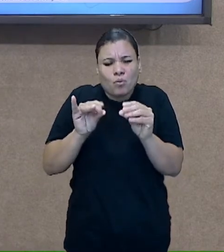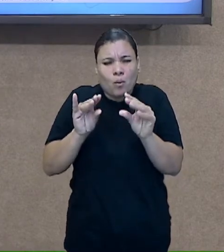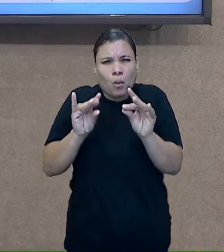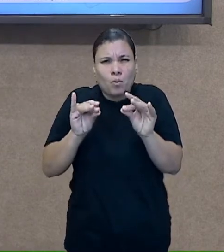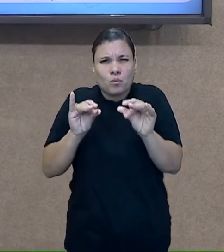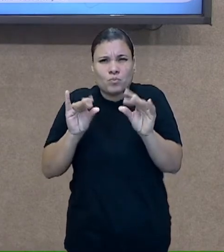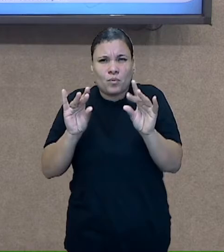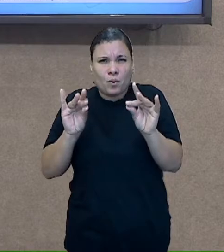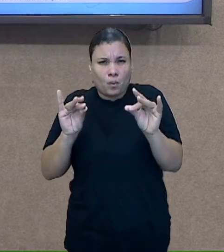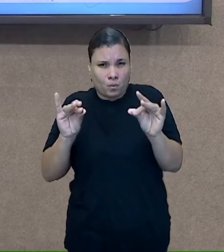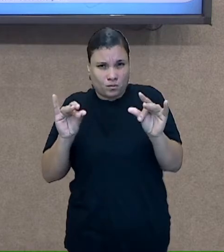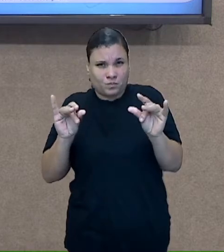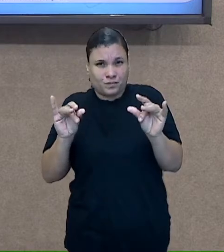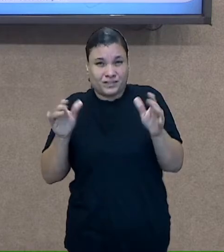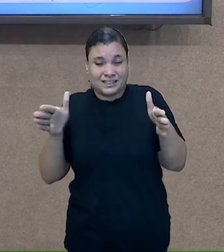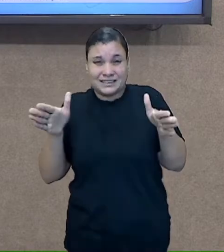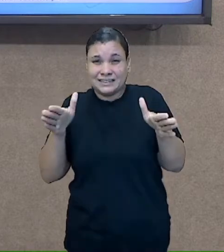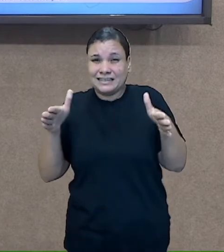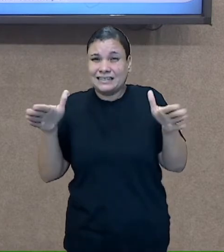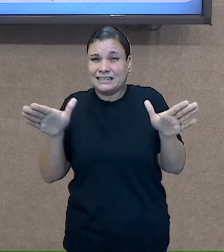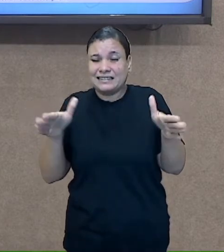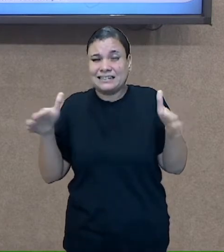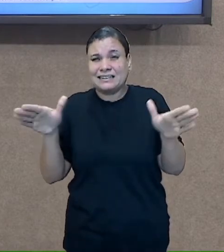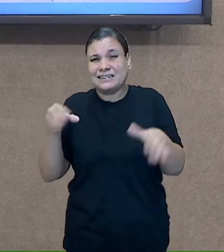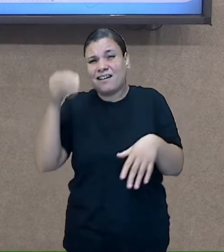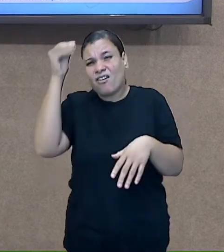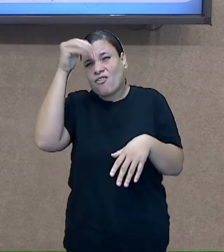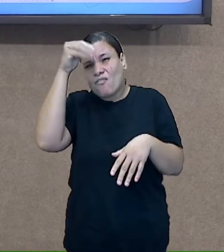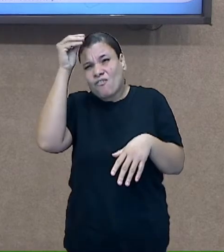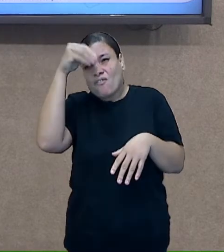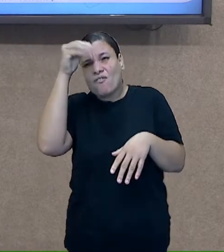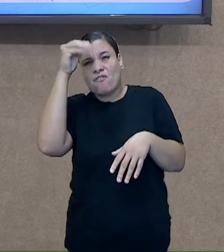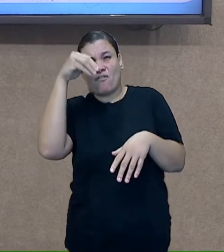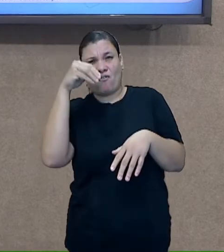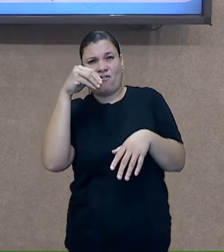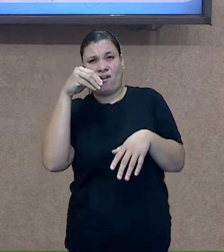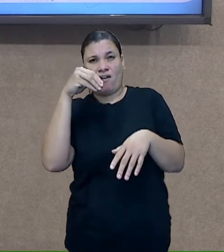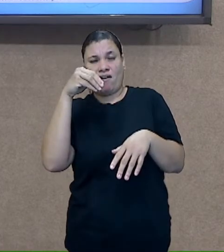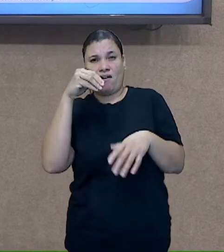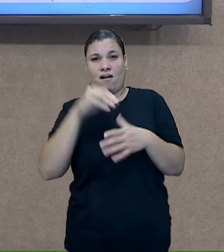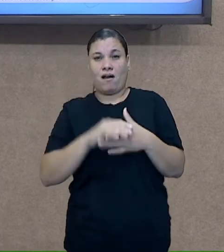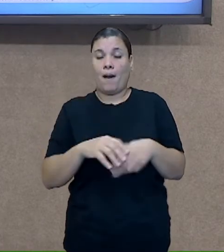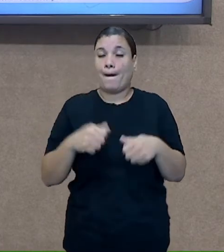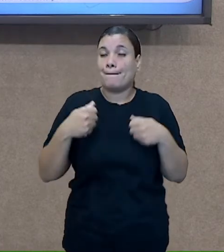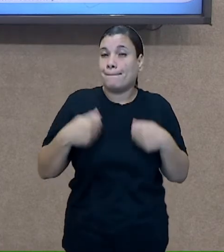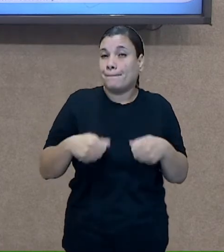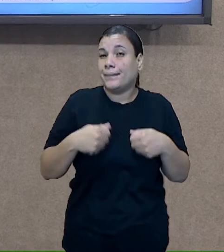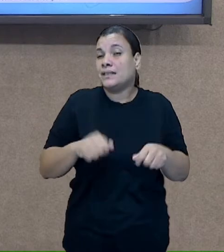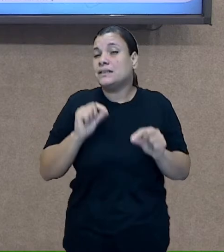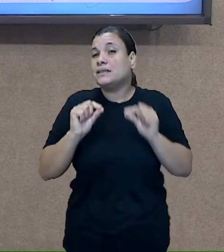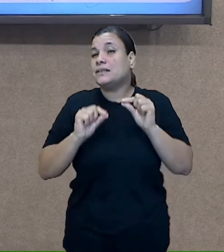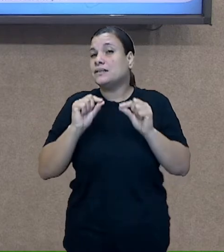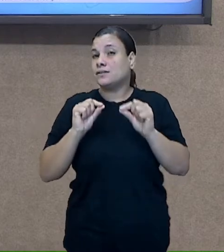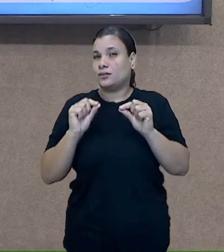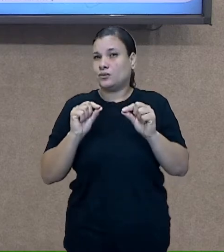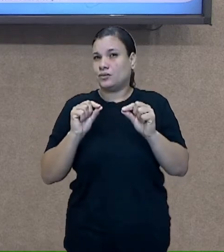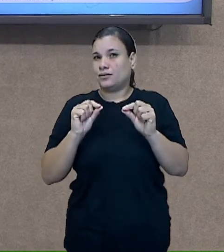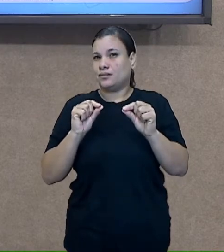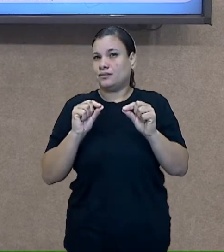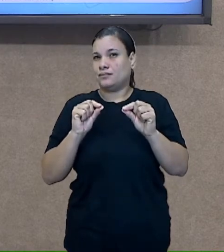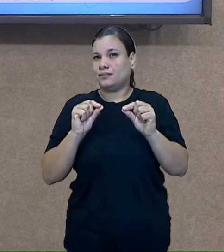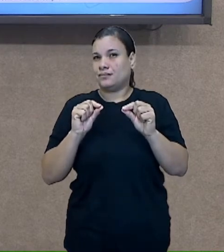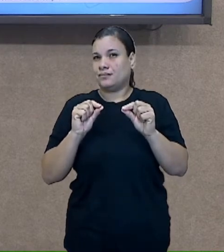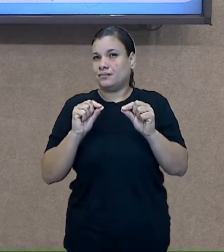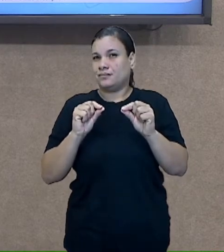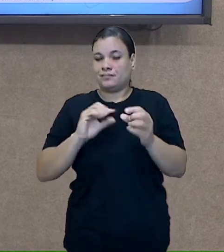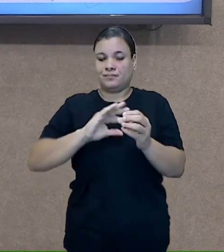As asas estão umedecidas para que ele não se resseque ali dentro. Então, o que ele precisa? Ele precisa que assim que a